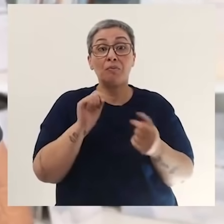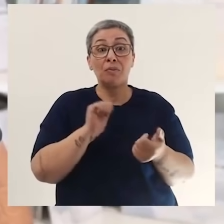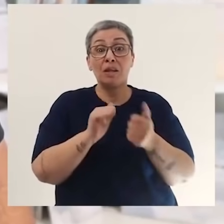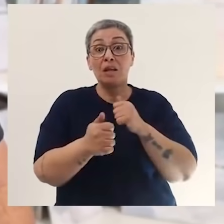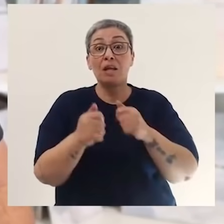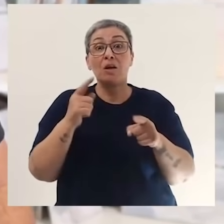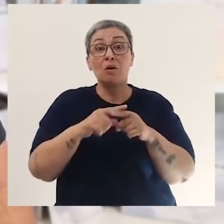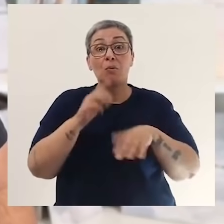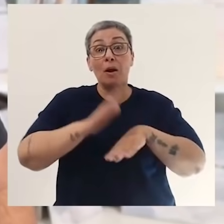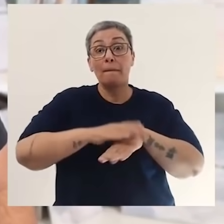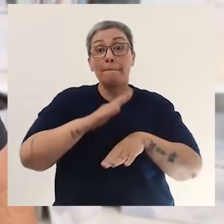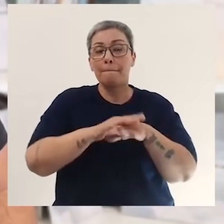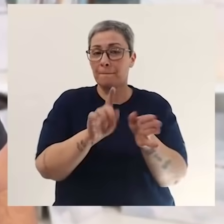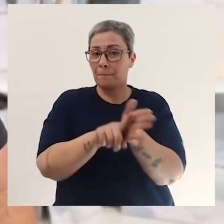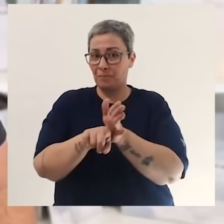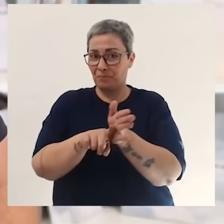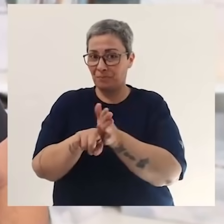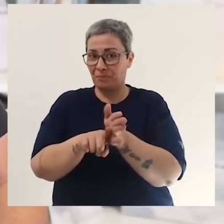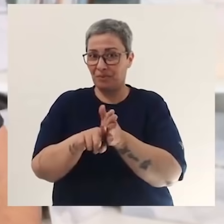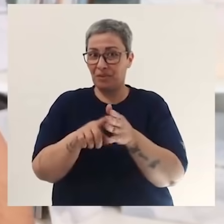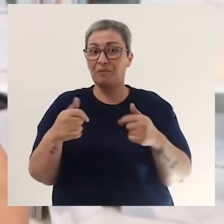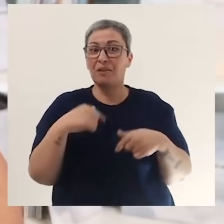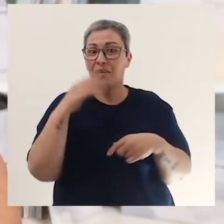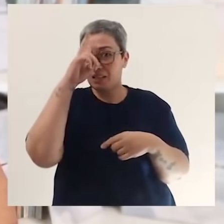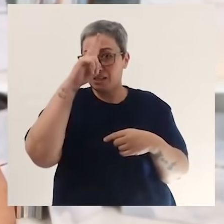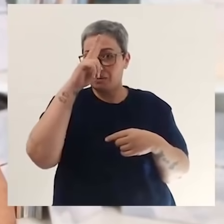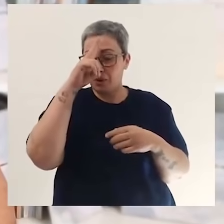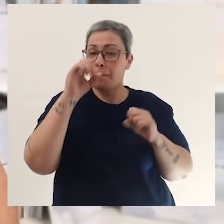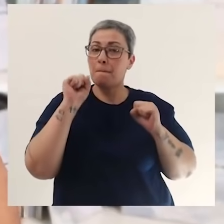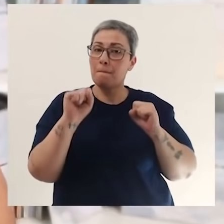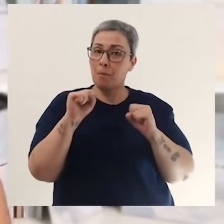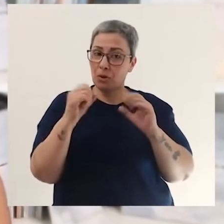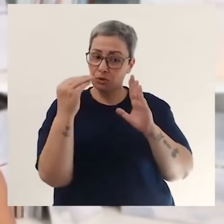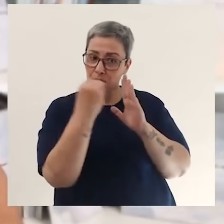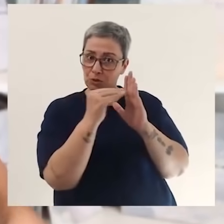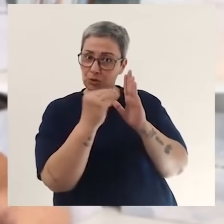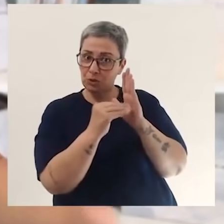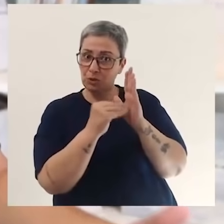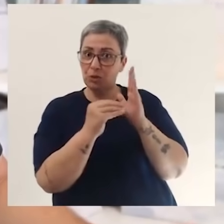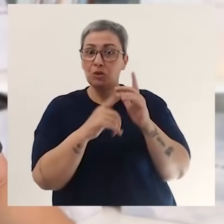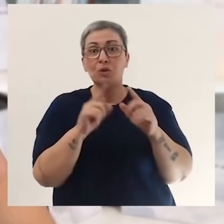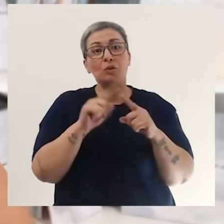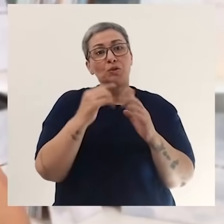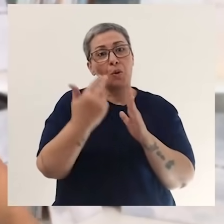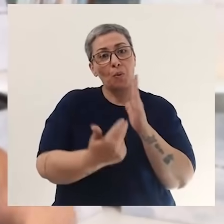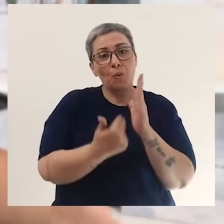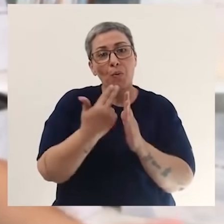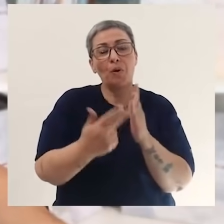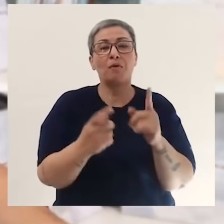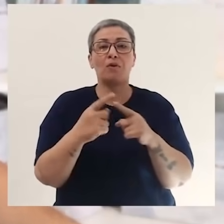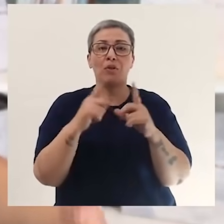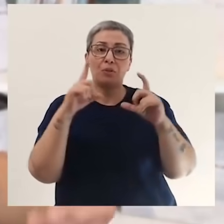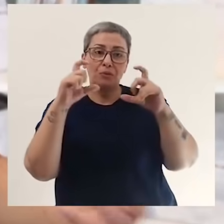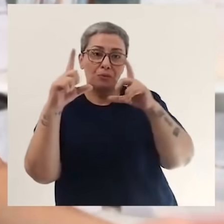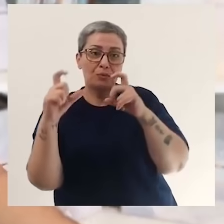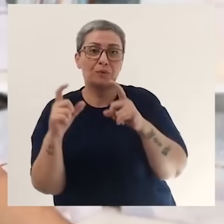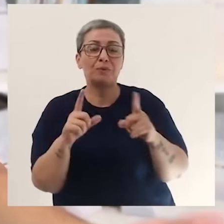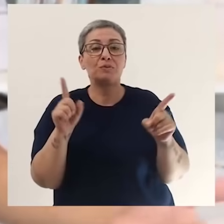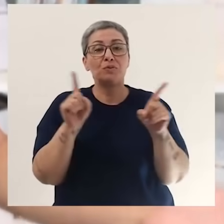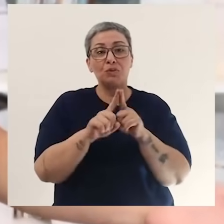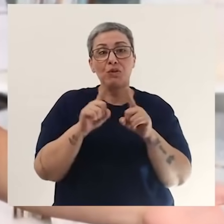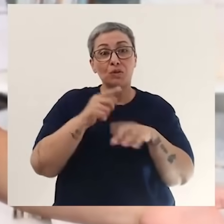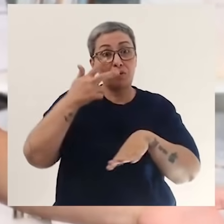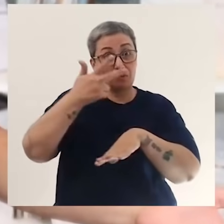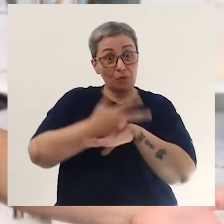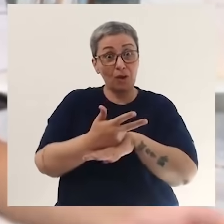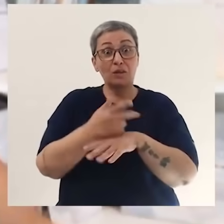e fazer a sua pesquisa. E lembre, você pode registrar através de um desenho, de uma foto, de um vídeo,